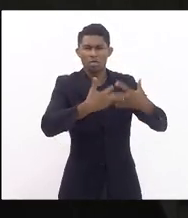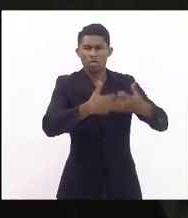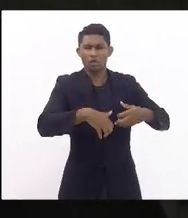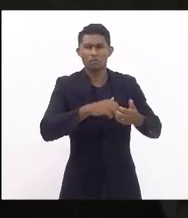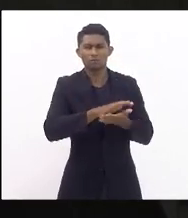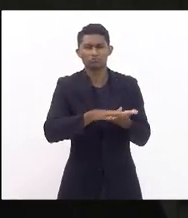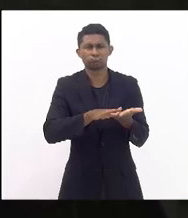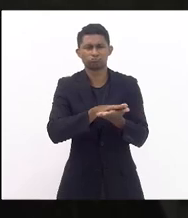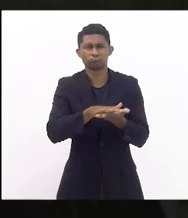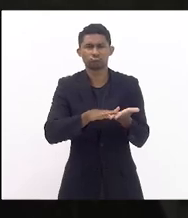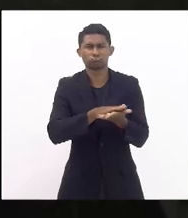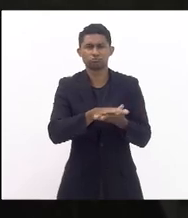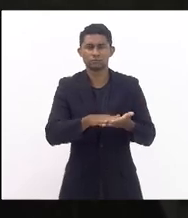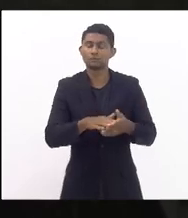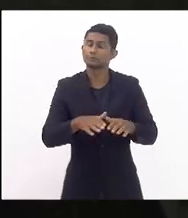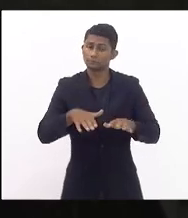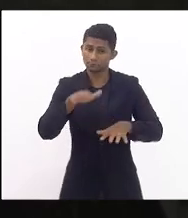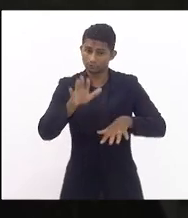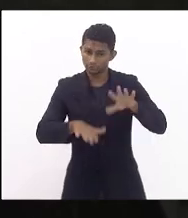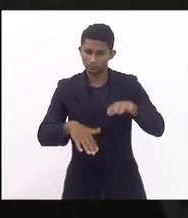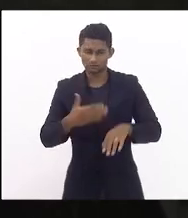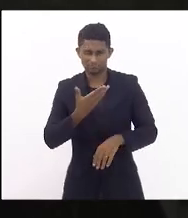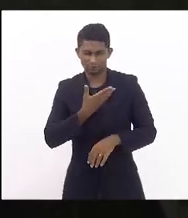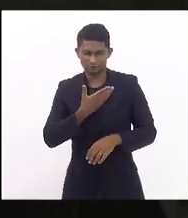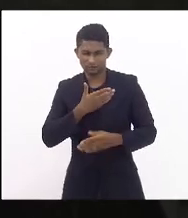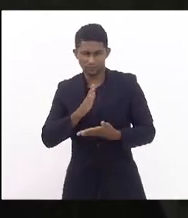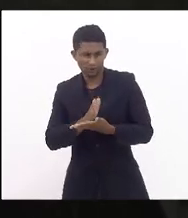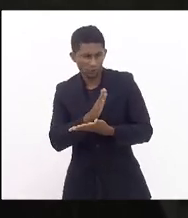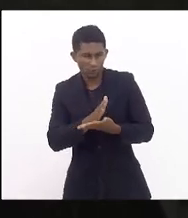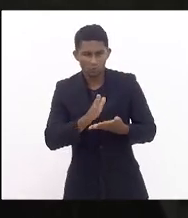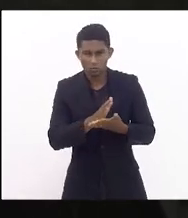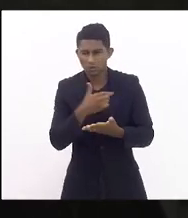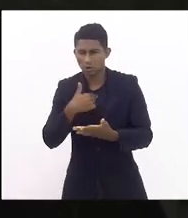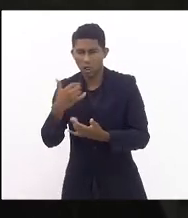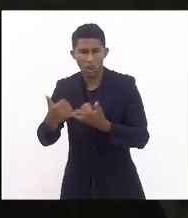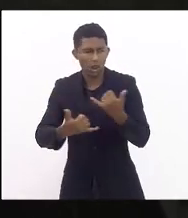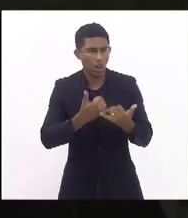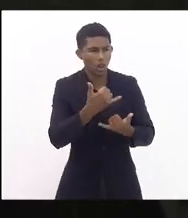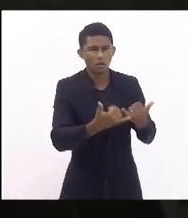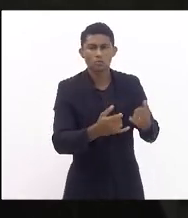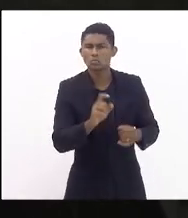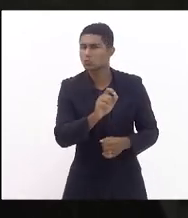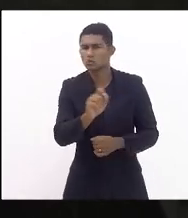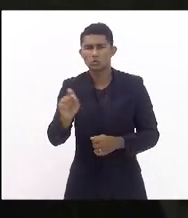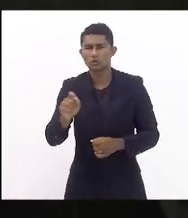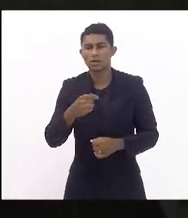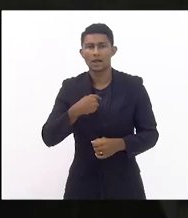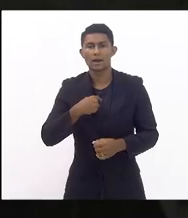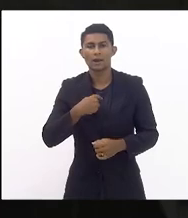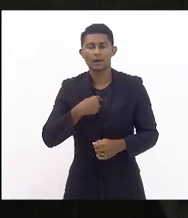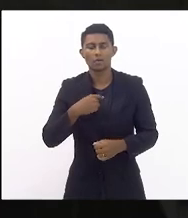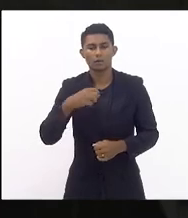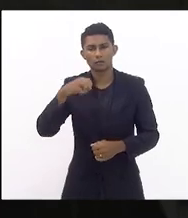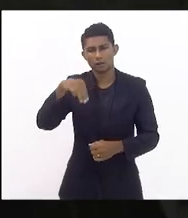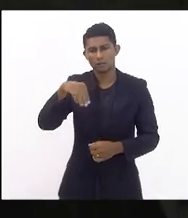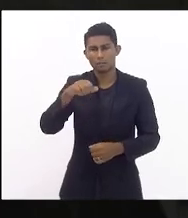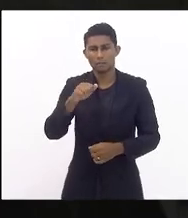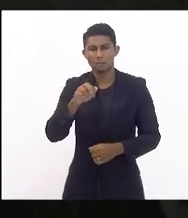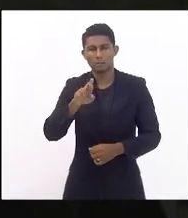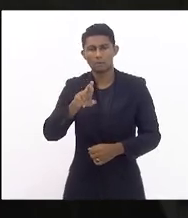Às vezes eu brinco com alguns companheiros que eu sou um marxista místico. Aí eles ficam